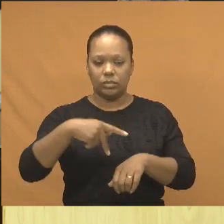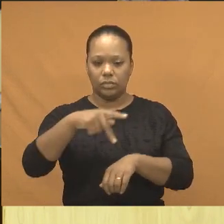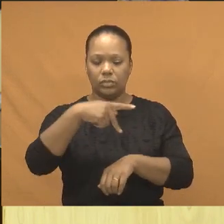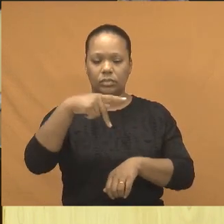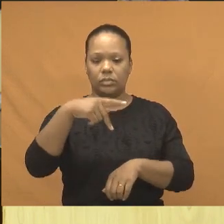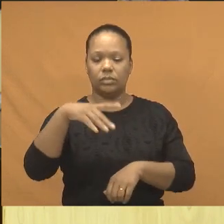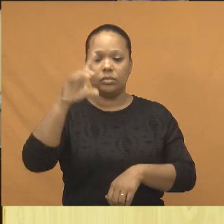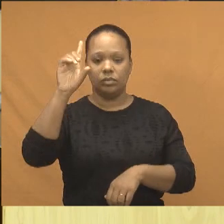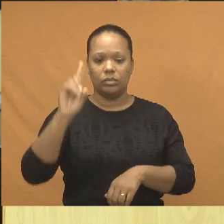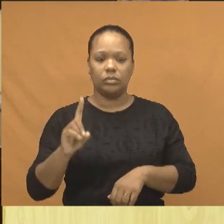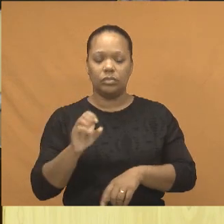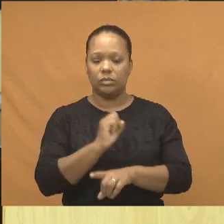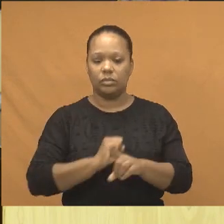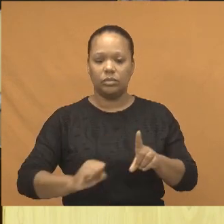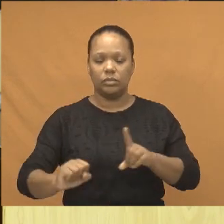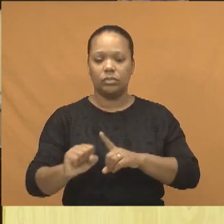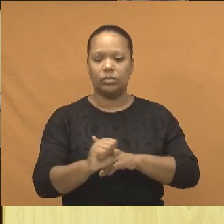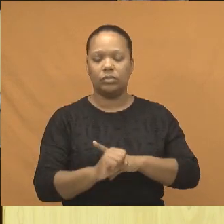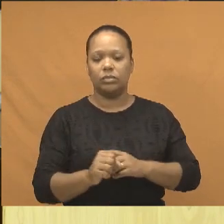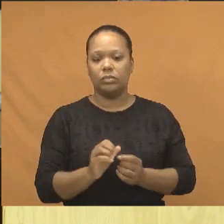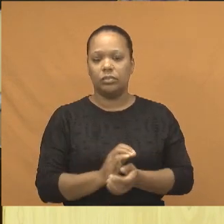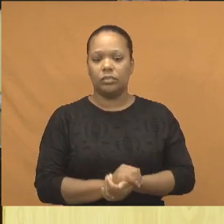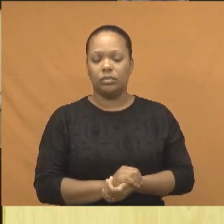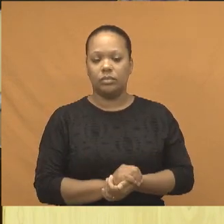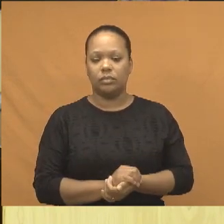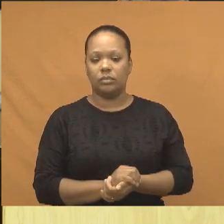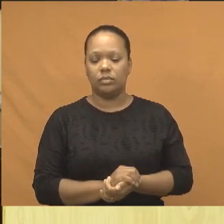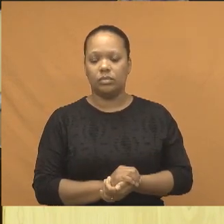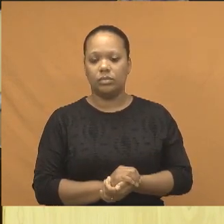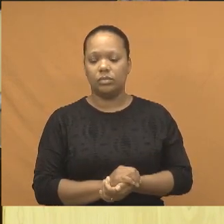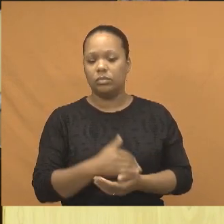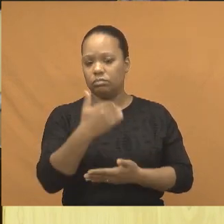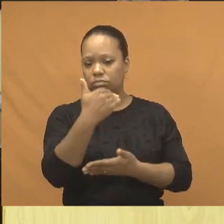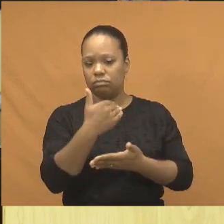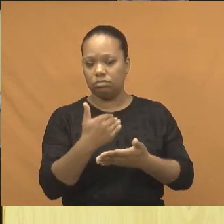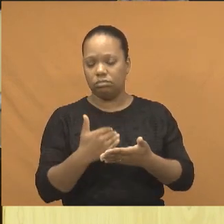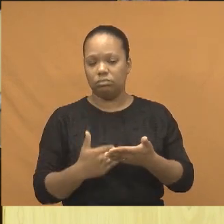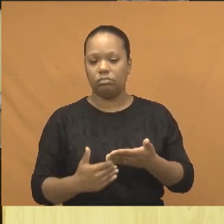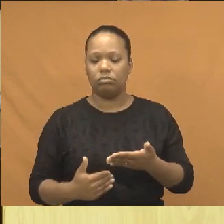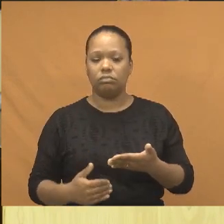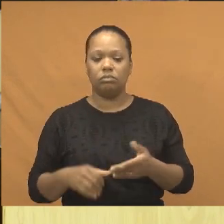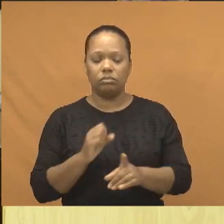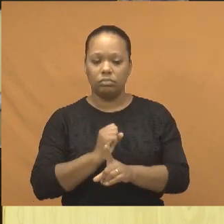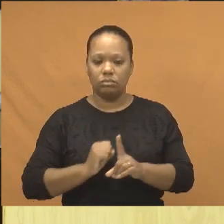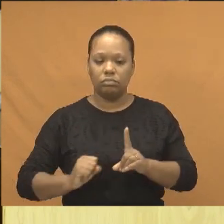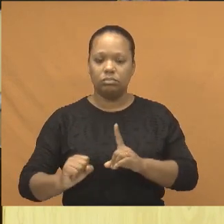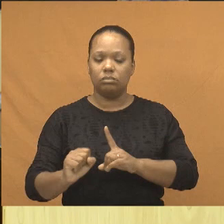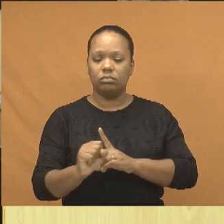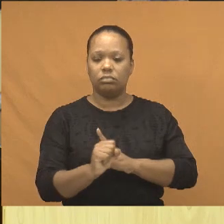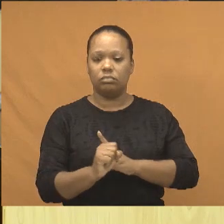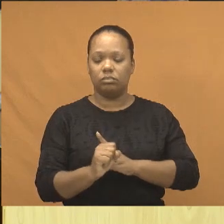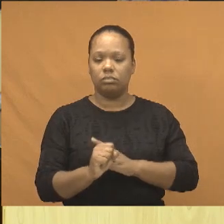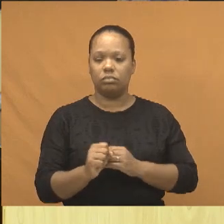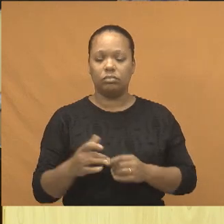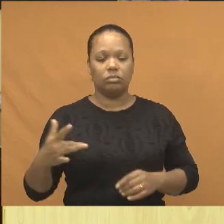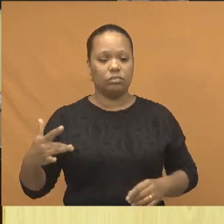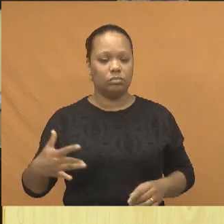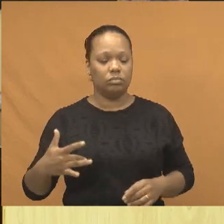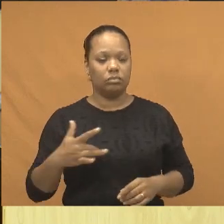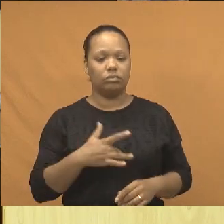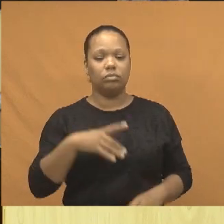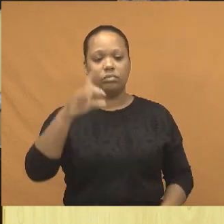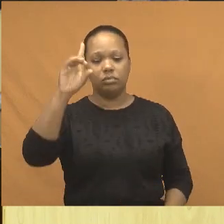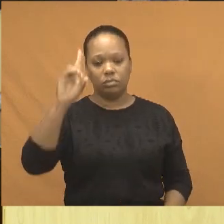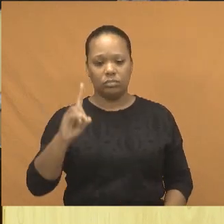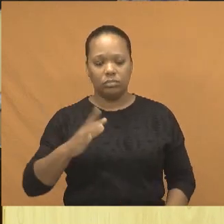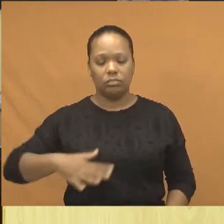de direitos sociais, estabelecendo princípios e diretrizes de ordem social, e considerando que, por ser a saúde direito